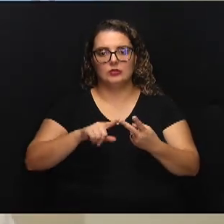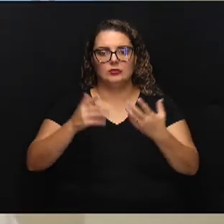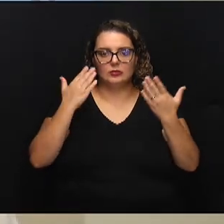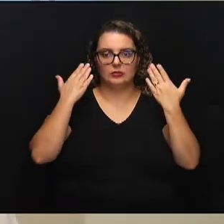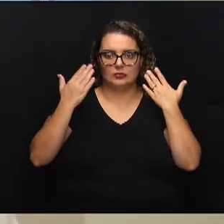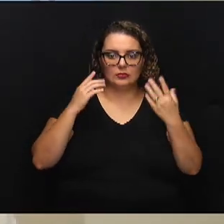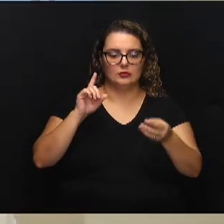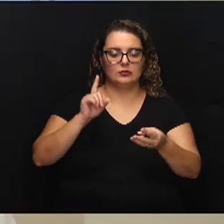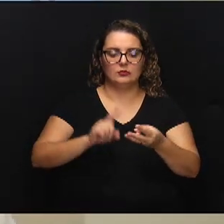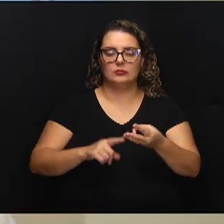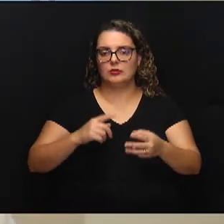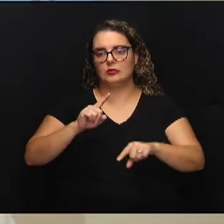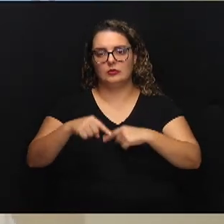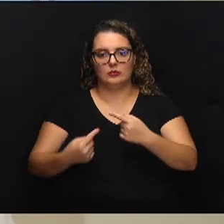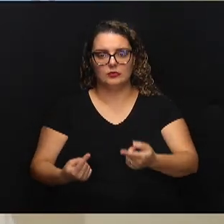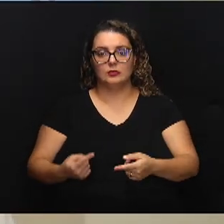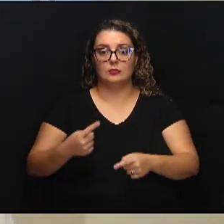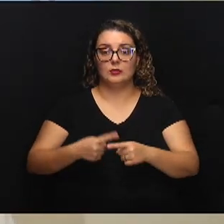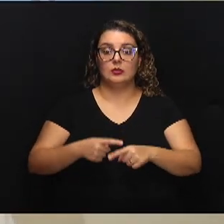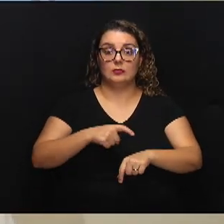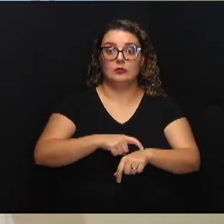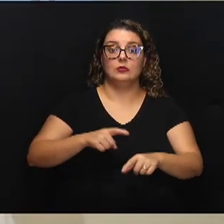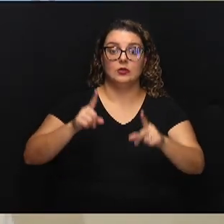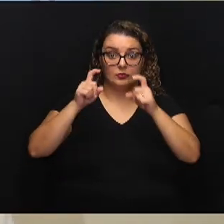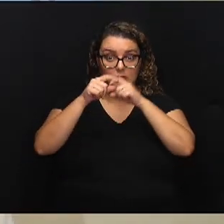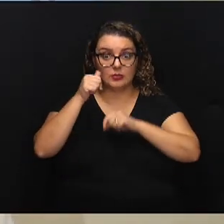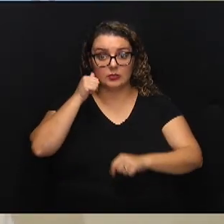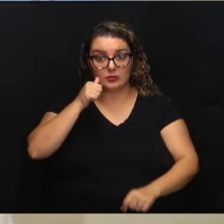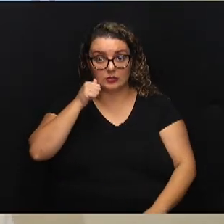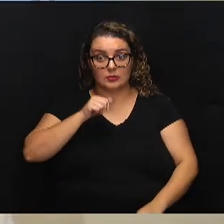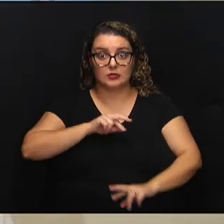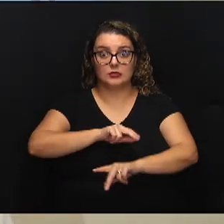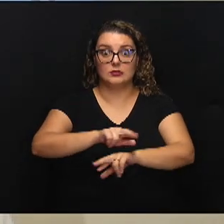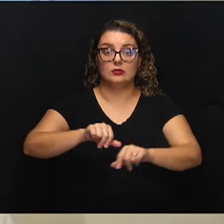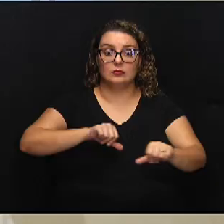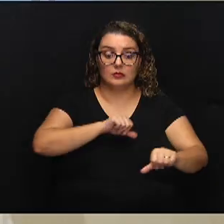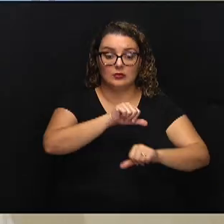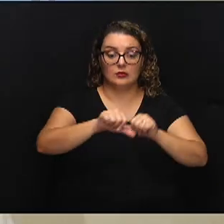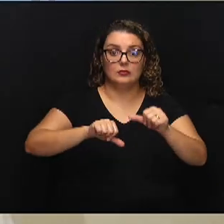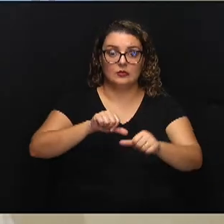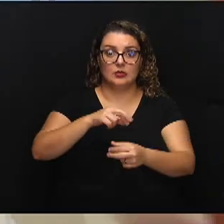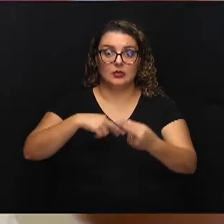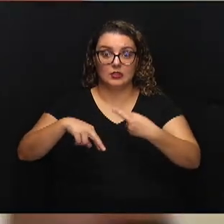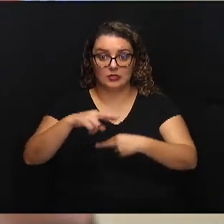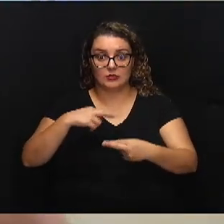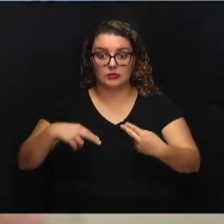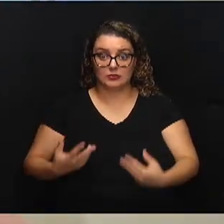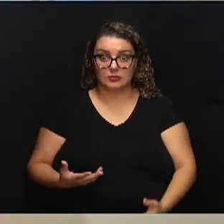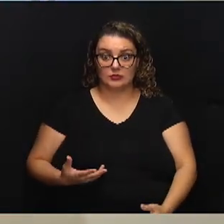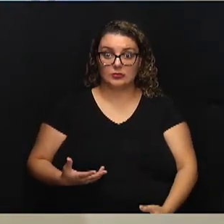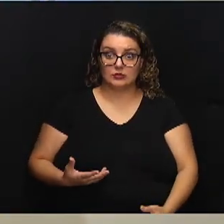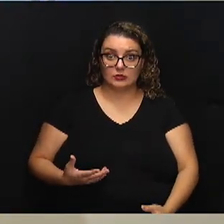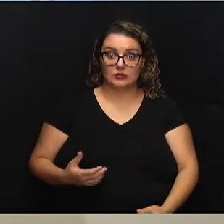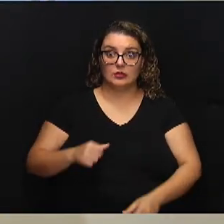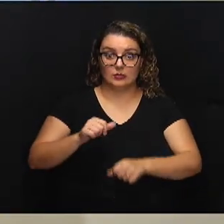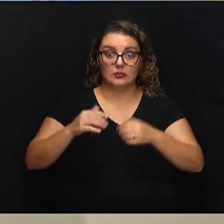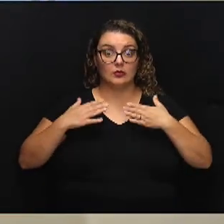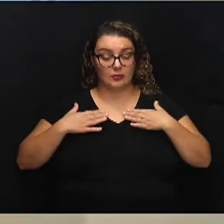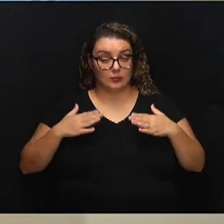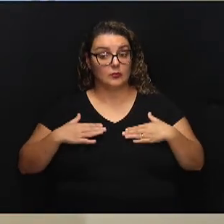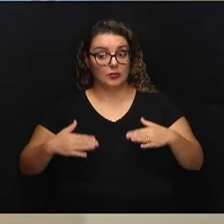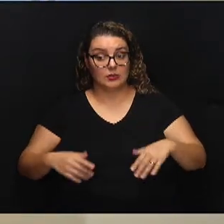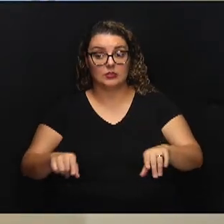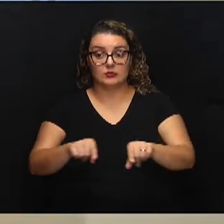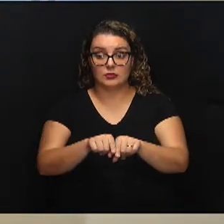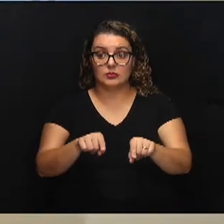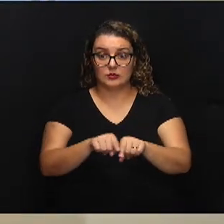psicóloga, porque é um momento difícil para a mulher, são muitas mudanças associadas, às vezes mudanças físicas, inclusive,